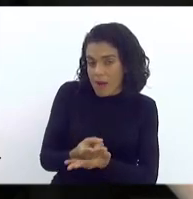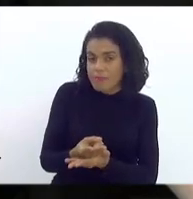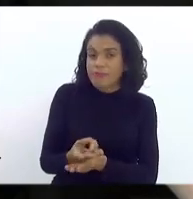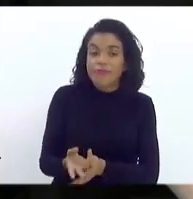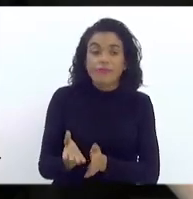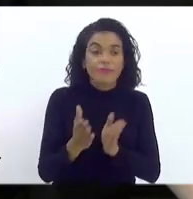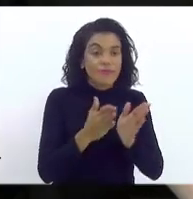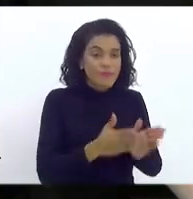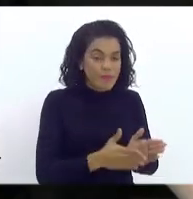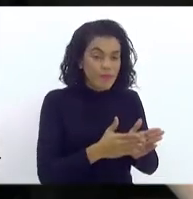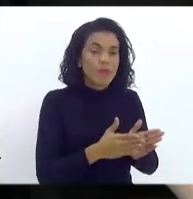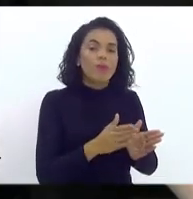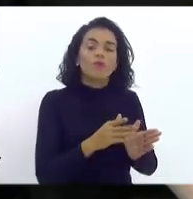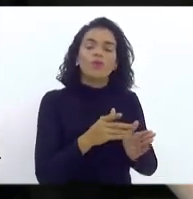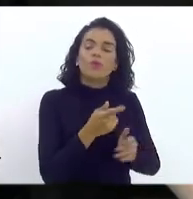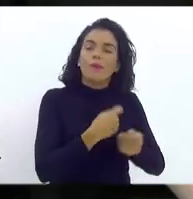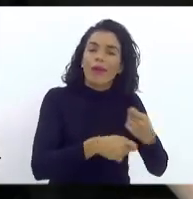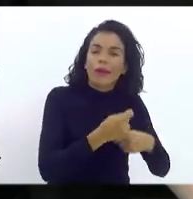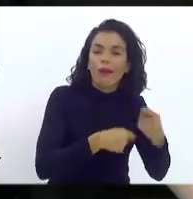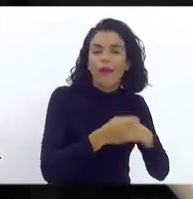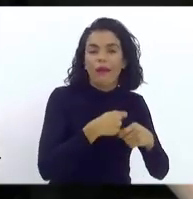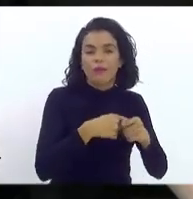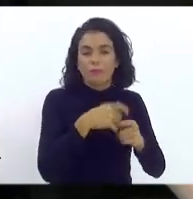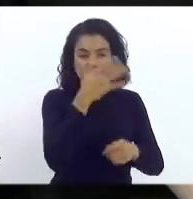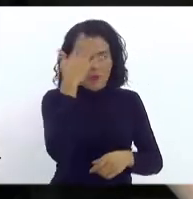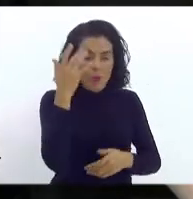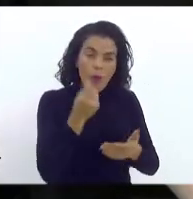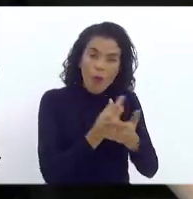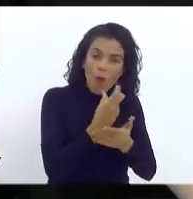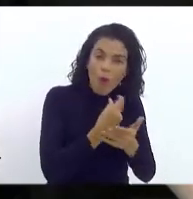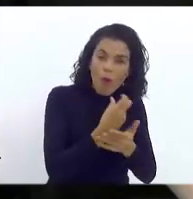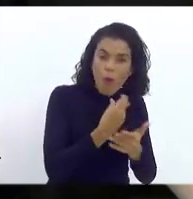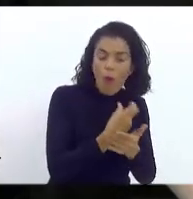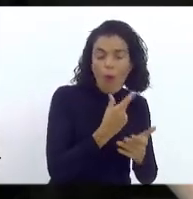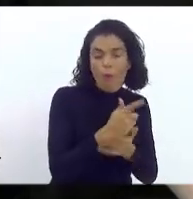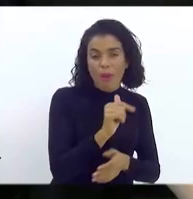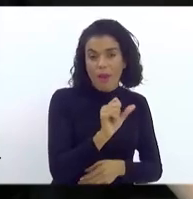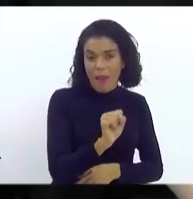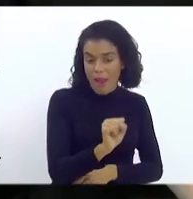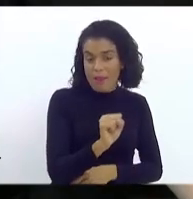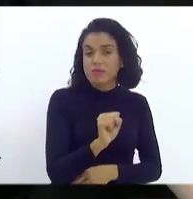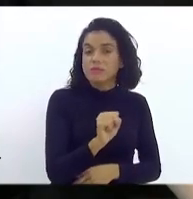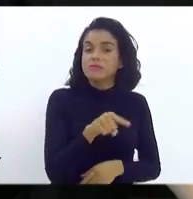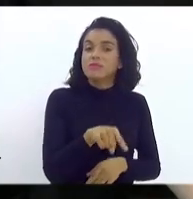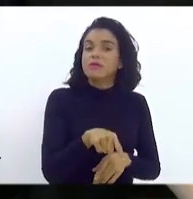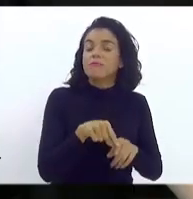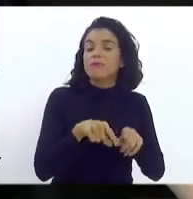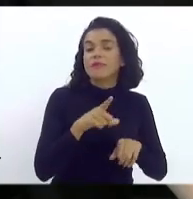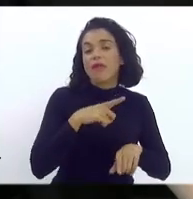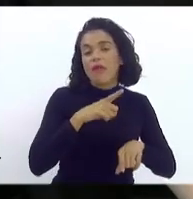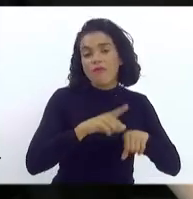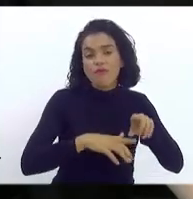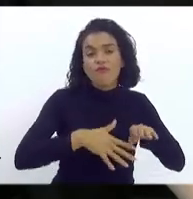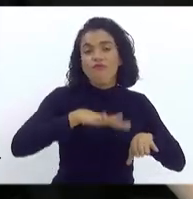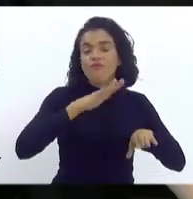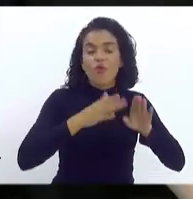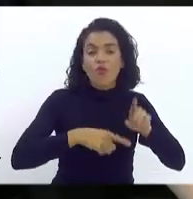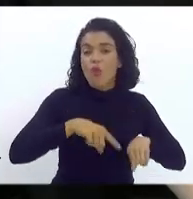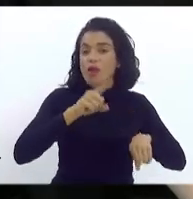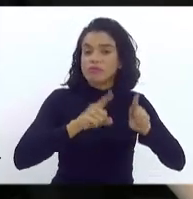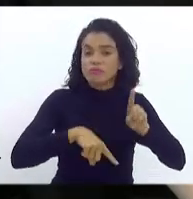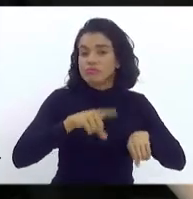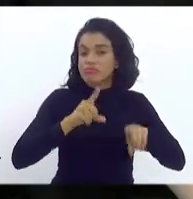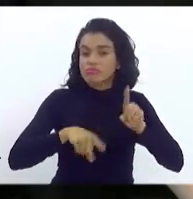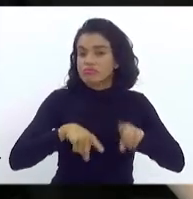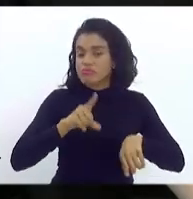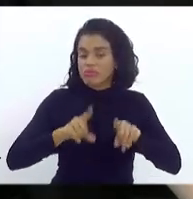enquanto que o resto do mercado, consumidor de gás efetivo, que é o mercado de gás efetivo, ficaria com as flutuações das necessidades de